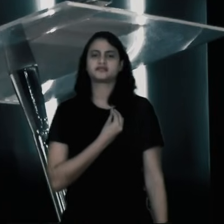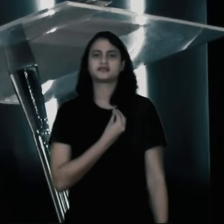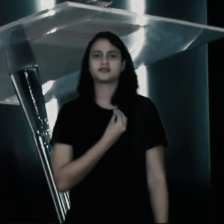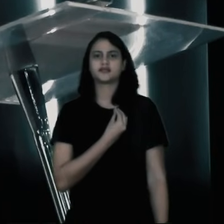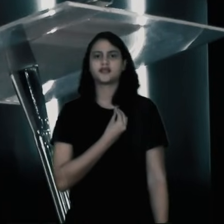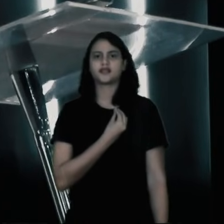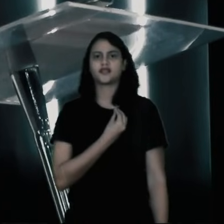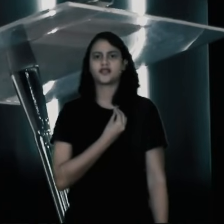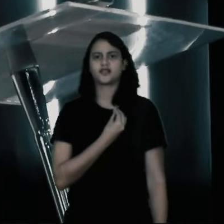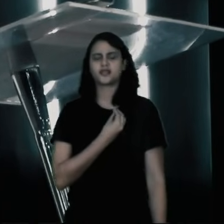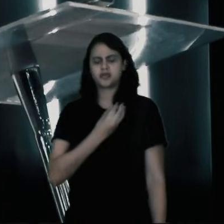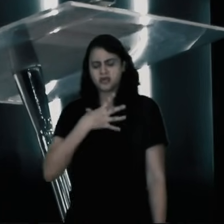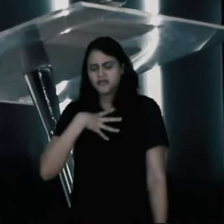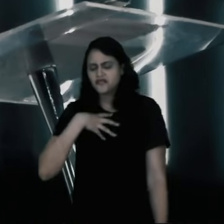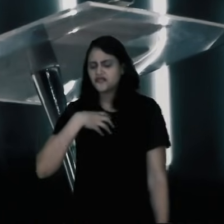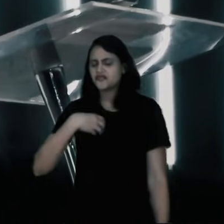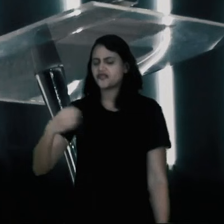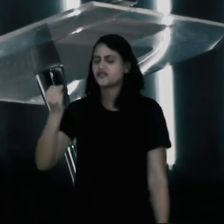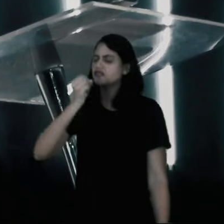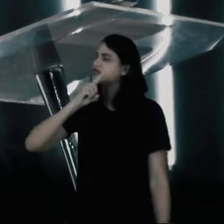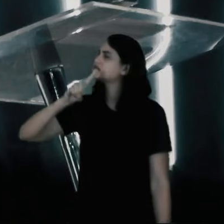para ser filho do Altíssimo,